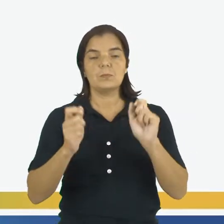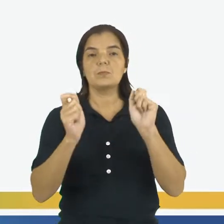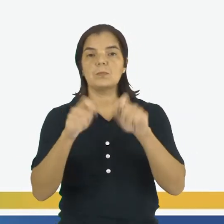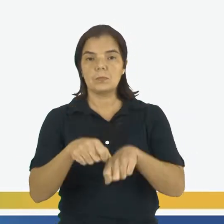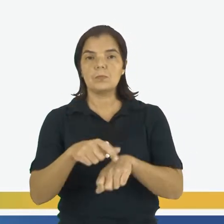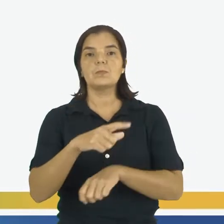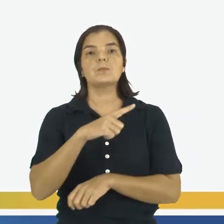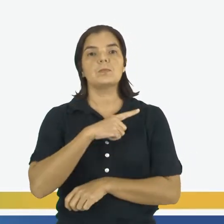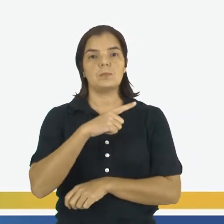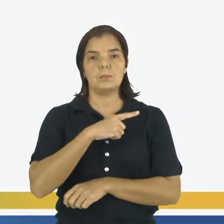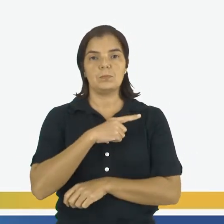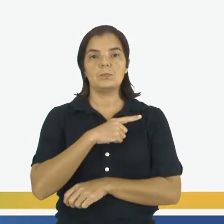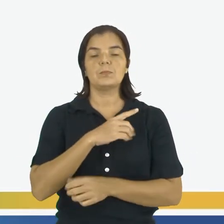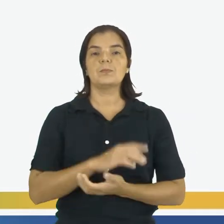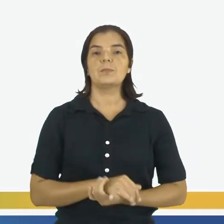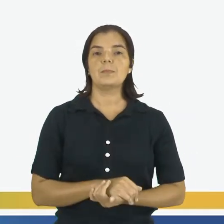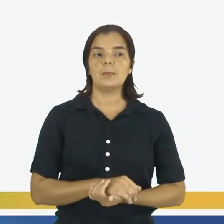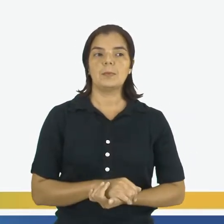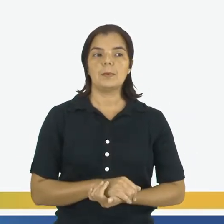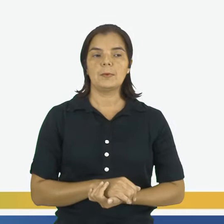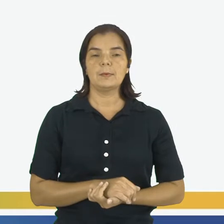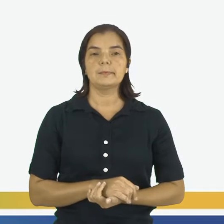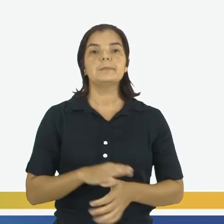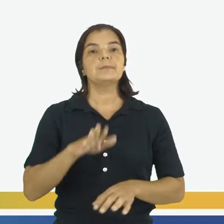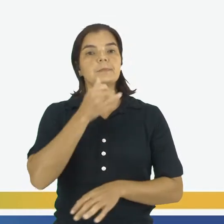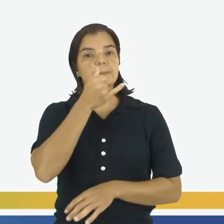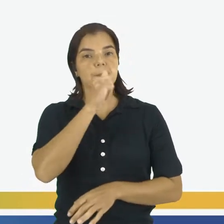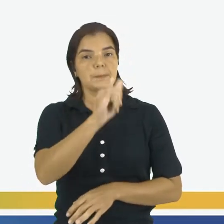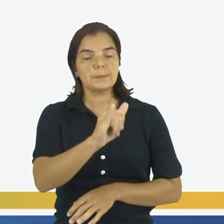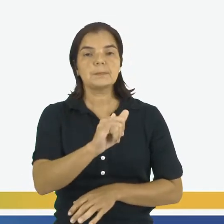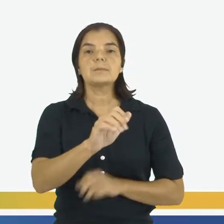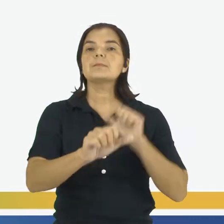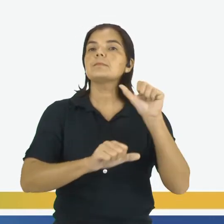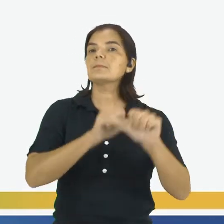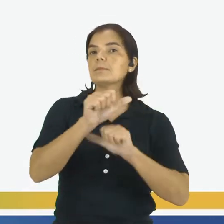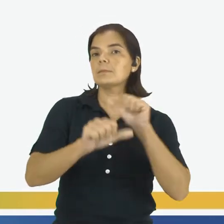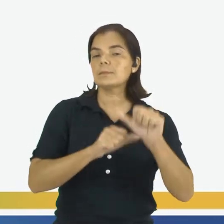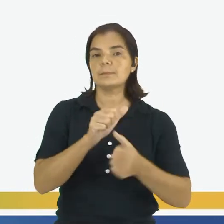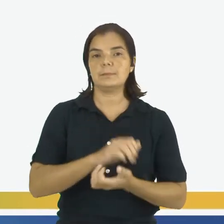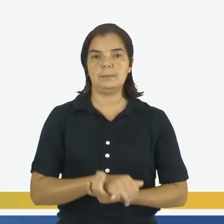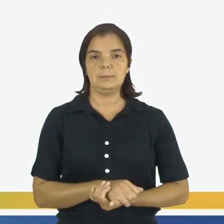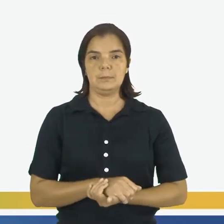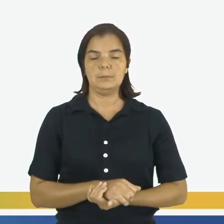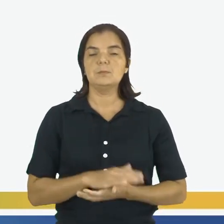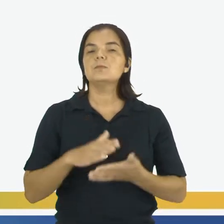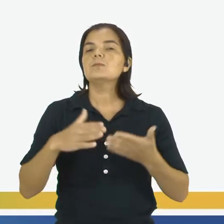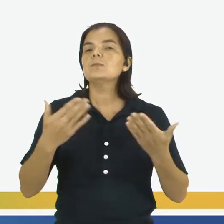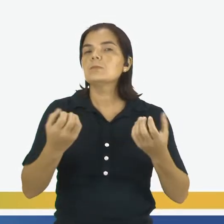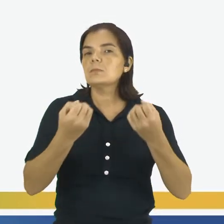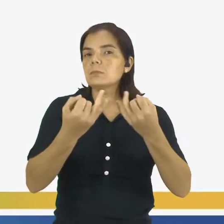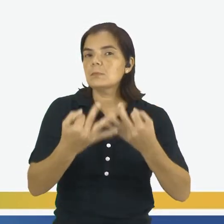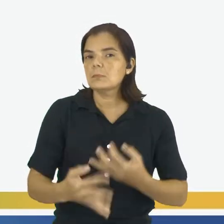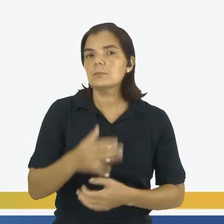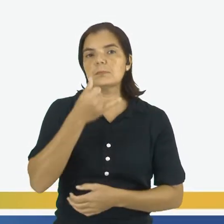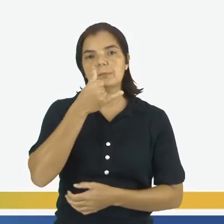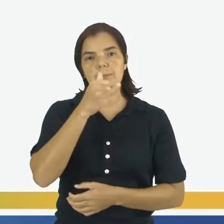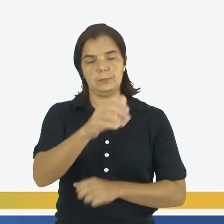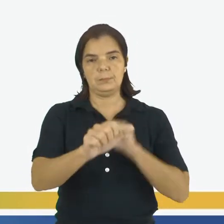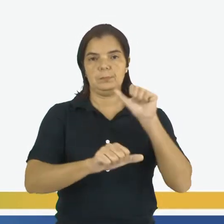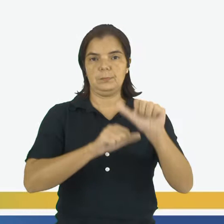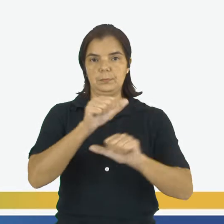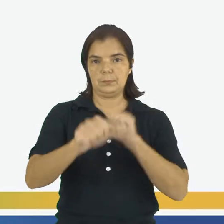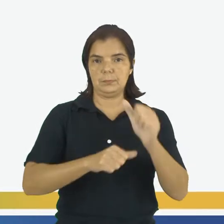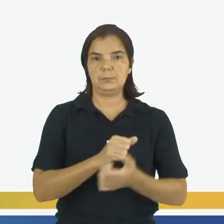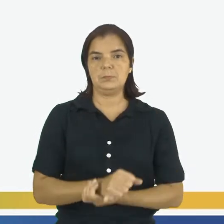pode ficar escassa. E a energia renovável? Qual é o conceito de energia